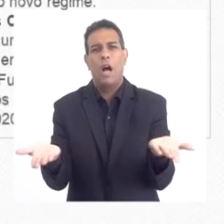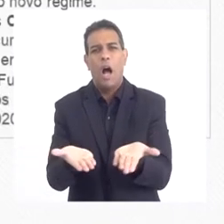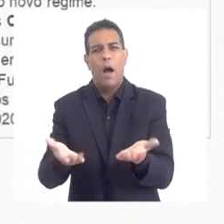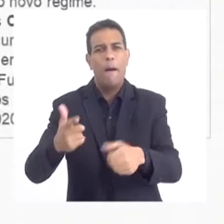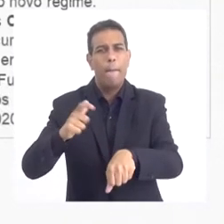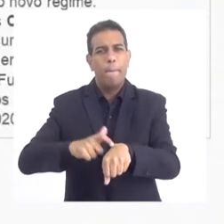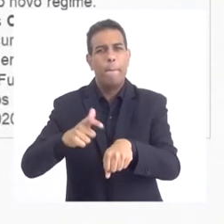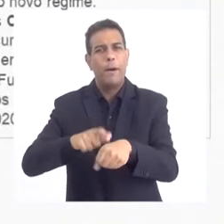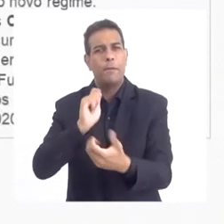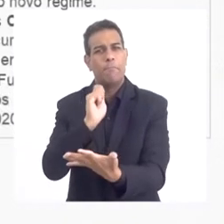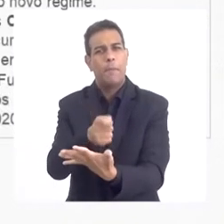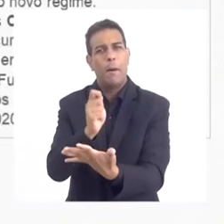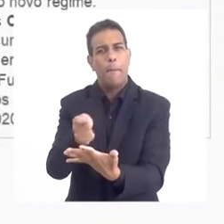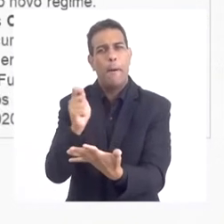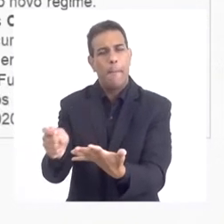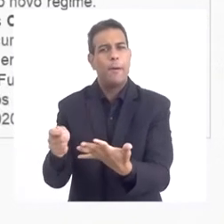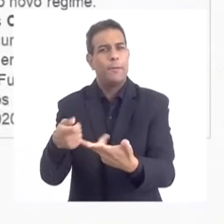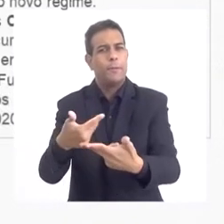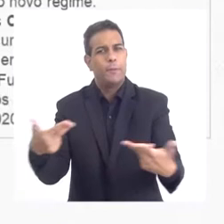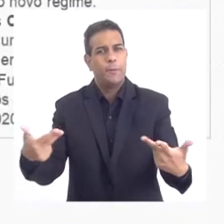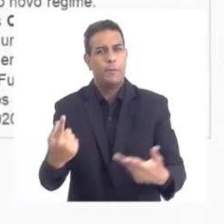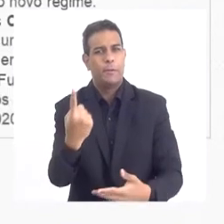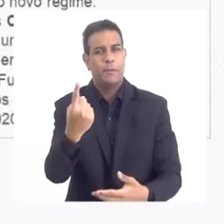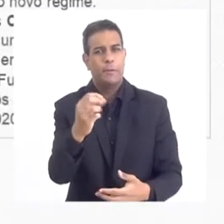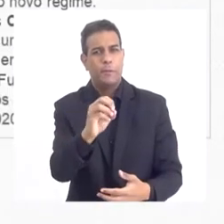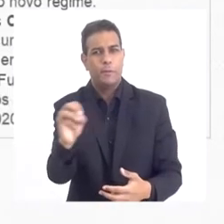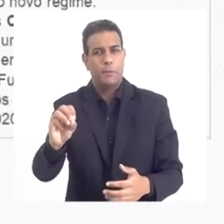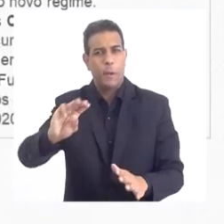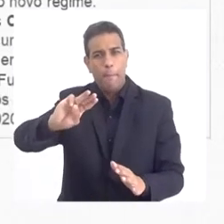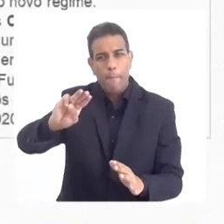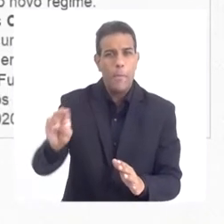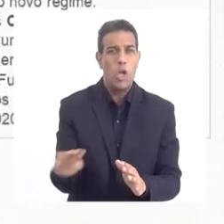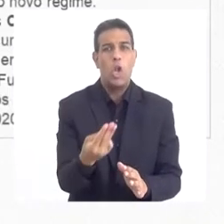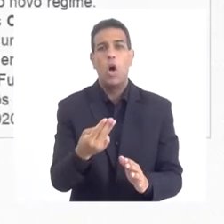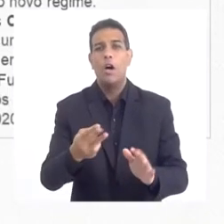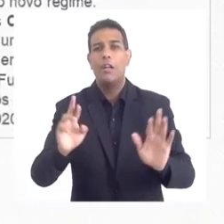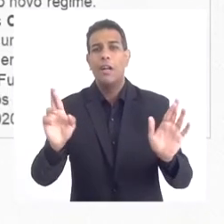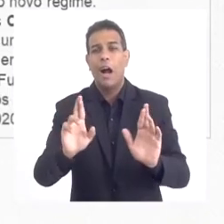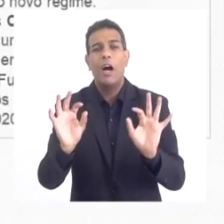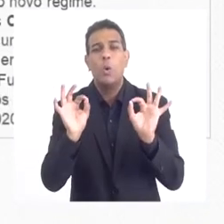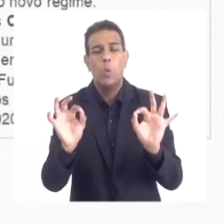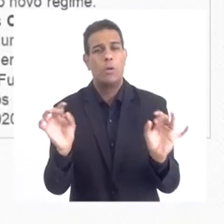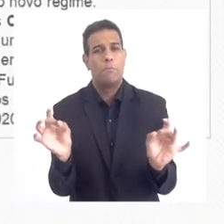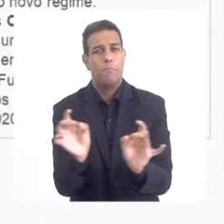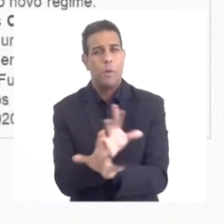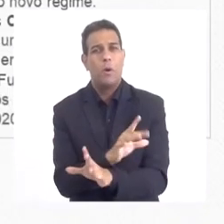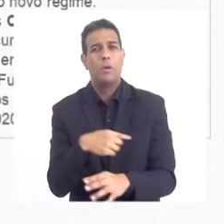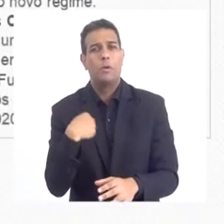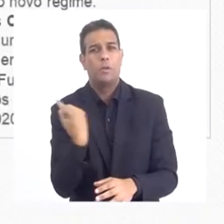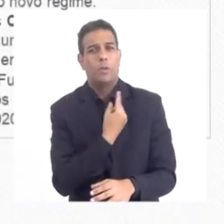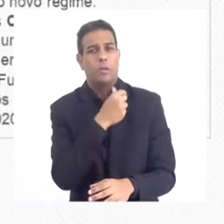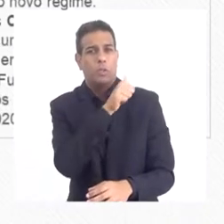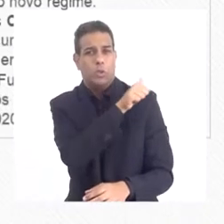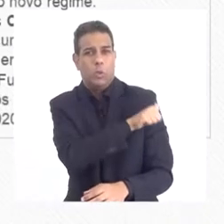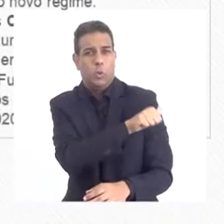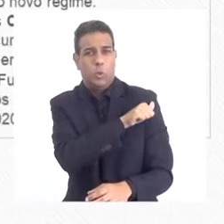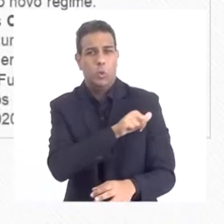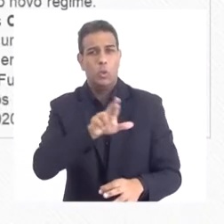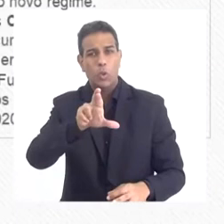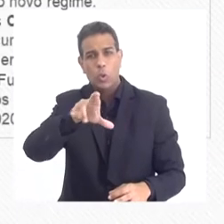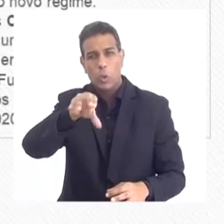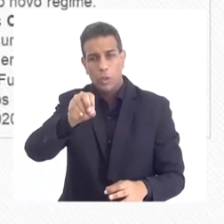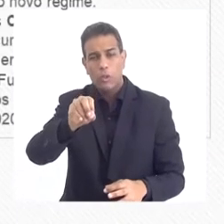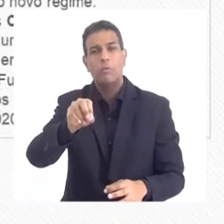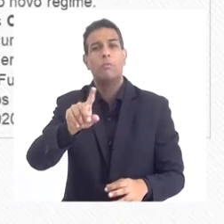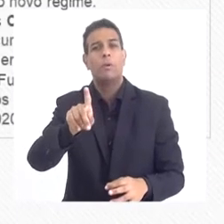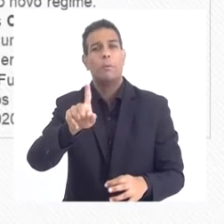estamos quitando agora 100 milhões de reais, em torno de 100 milhões de reais do Rio Previdência com